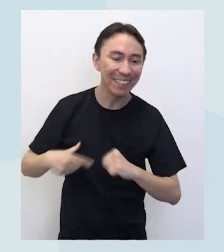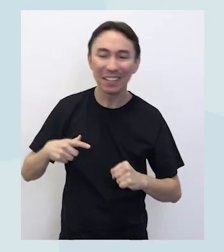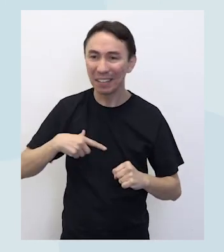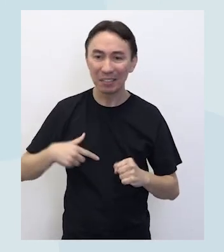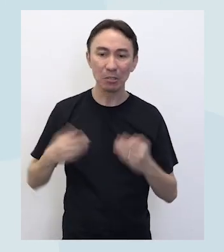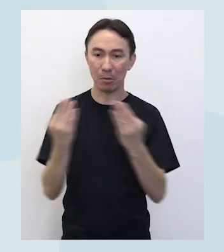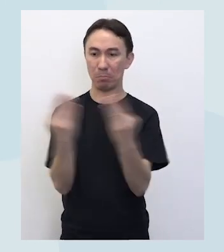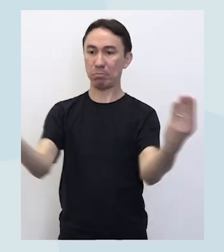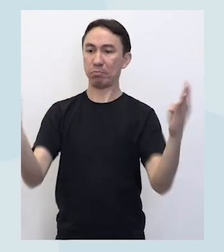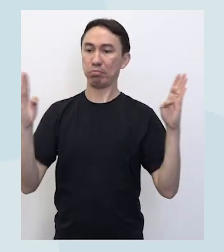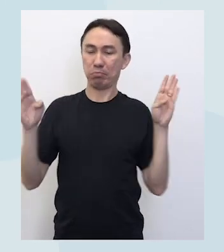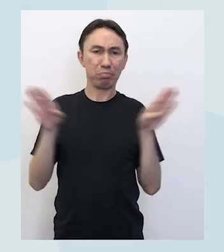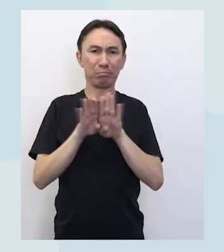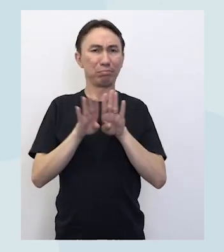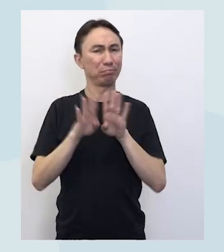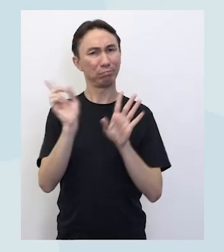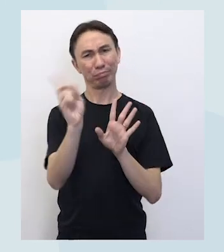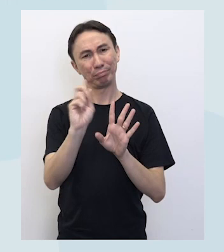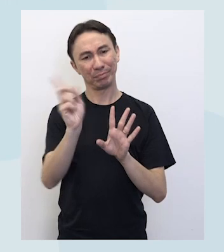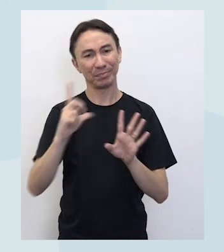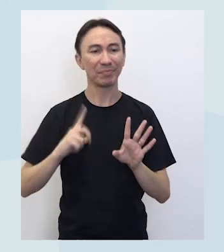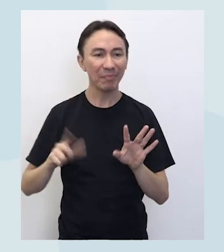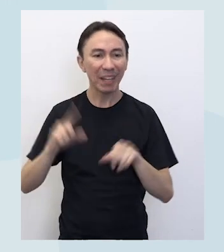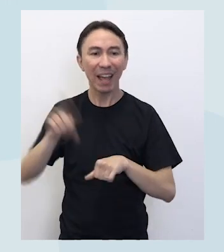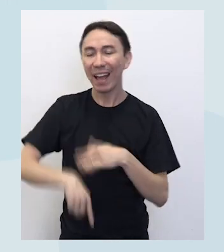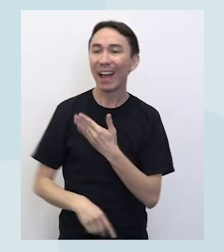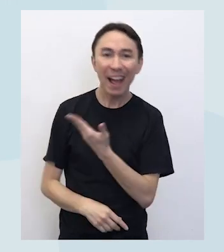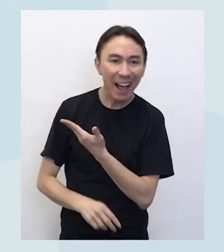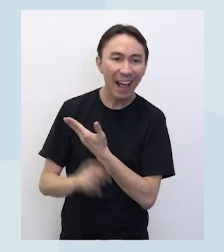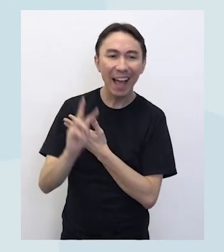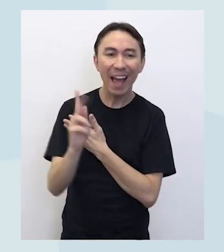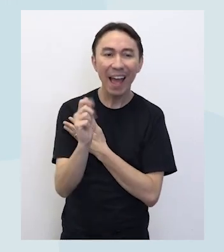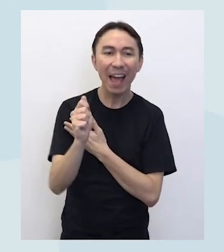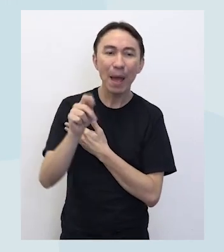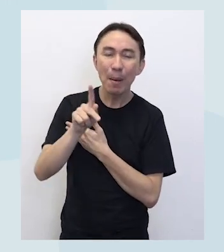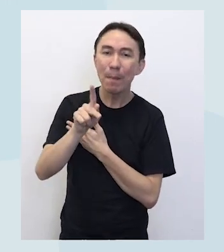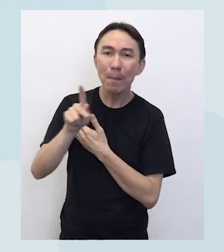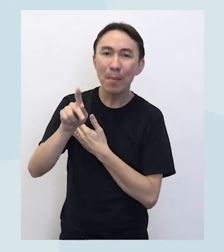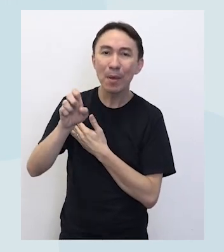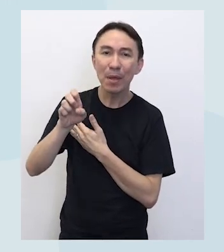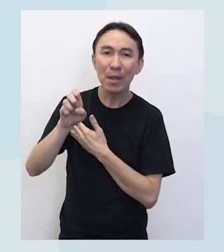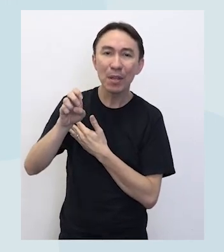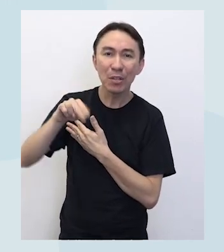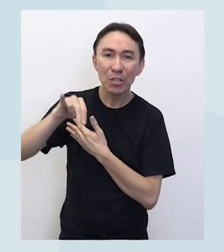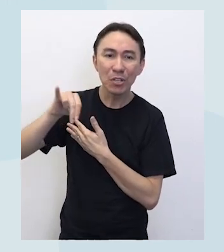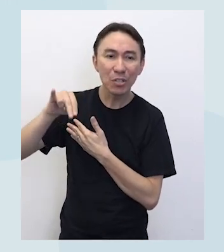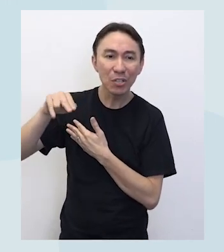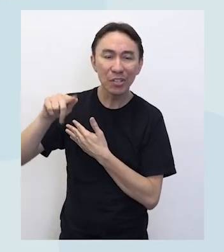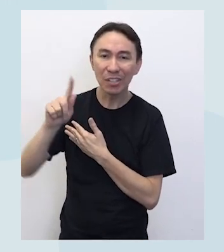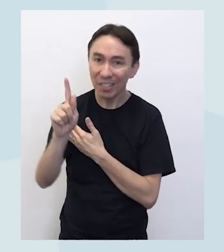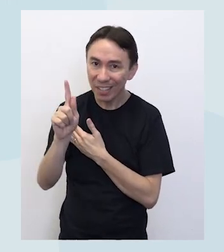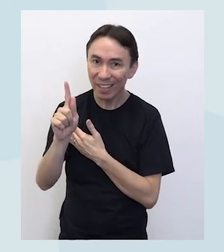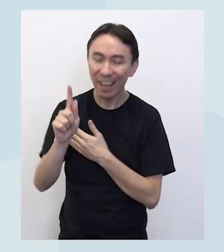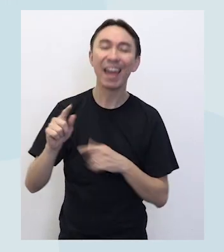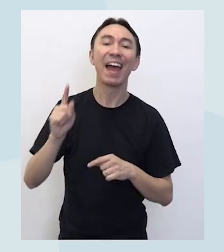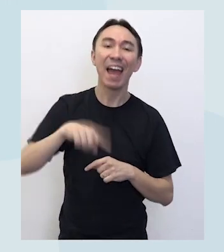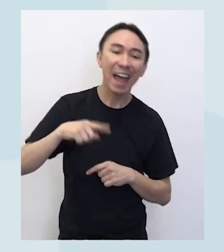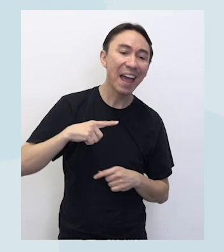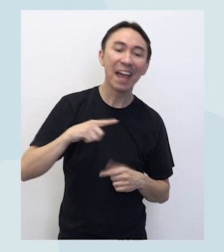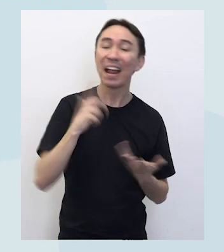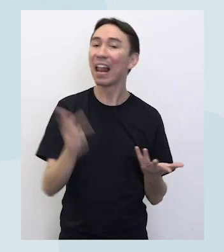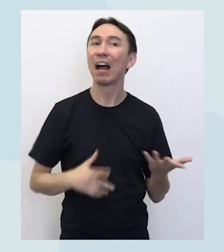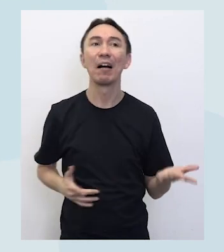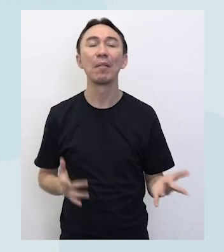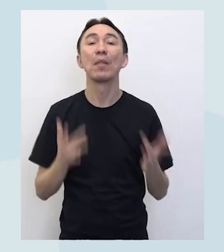parede também, tá? Então, happening, gente, na verdade, são performances, né, onde os